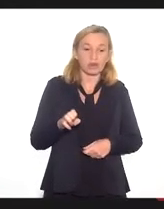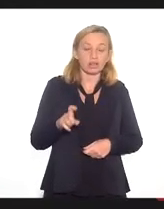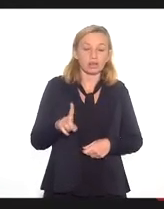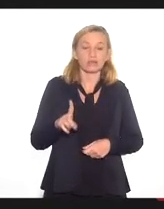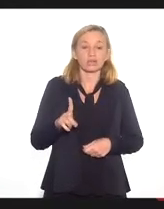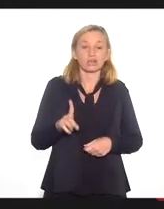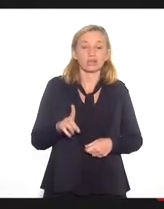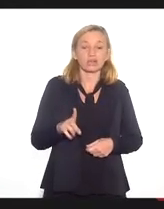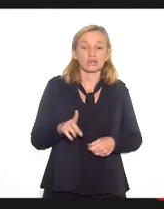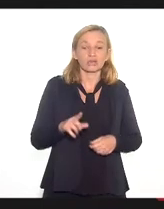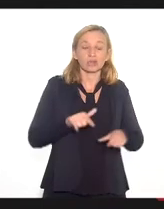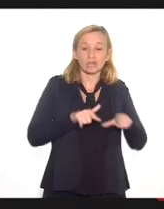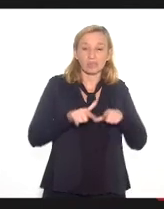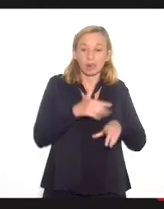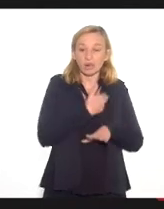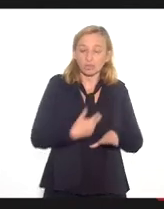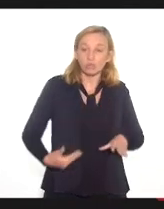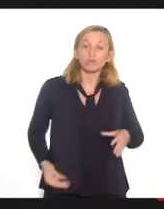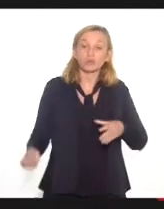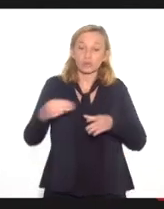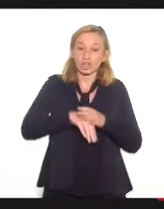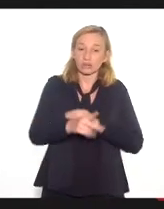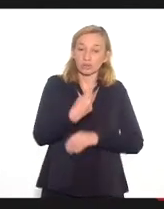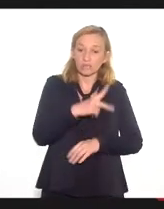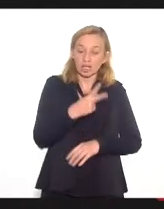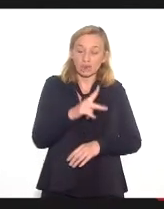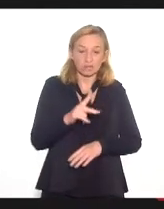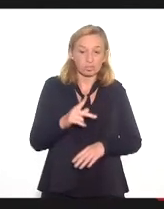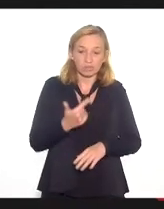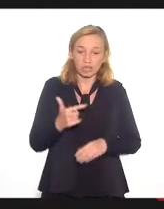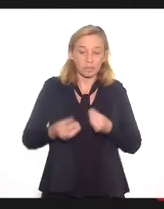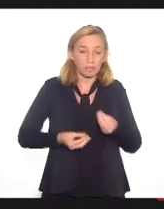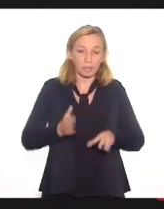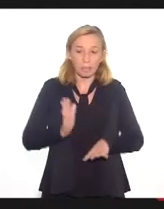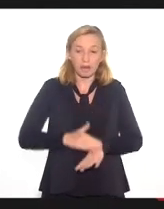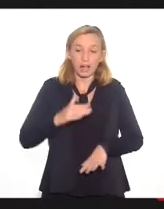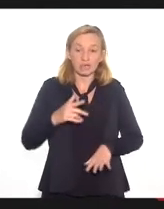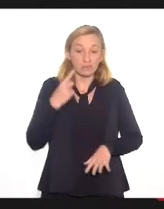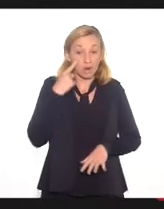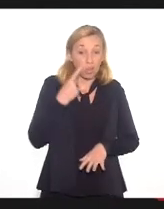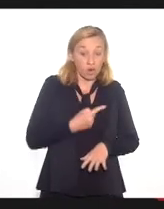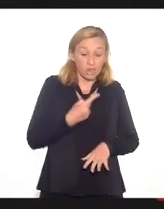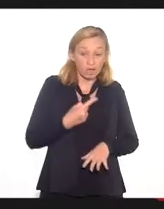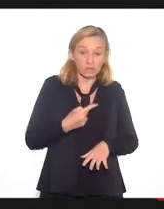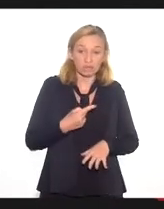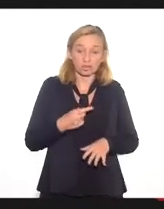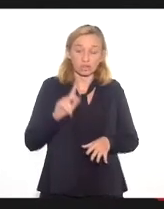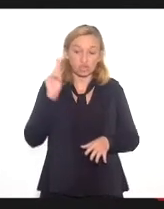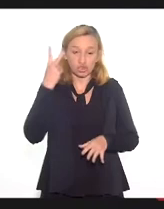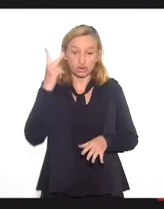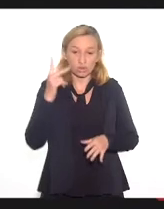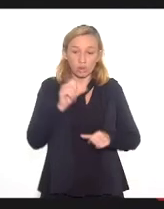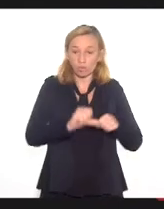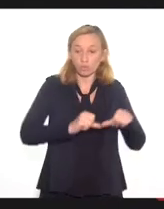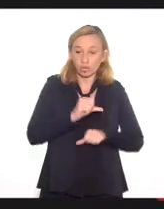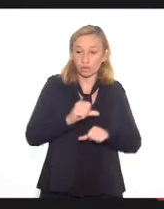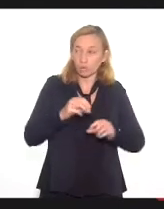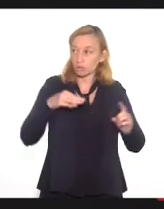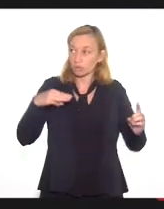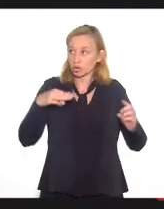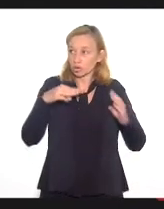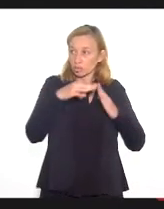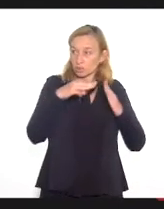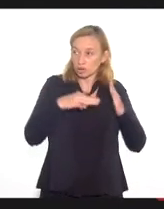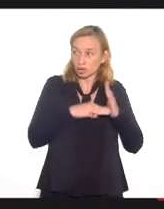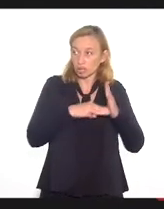ter inclusive um emprego público dentro dele então não dá mais para estar olhando uma série histórica do Caged porque mudou a metodologia a